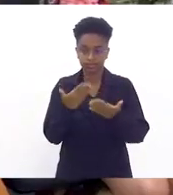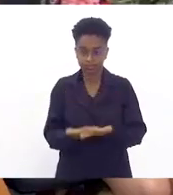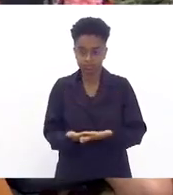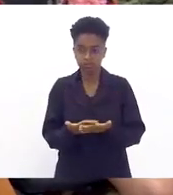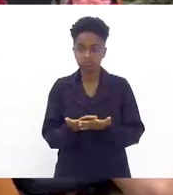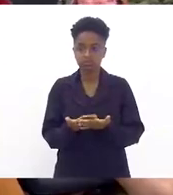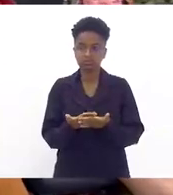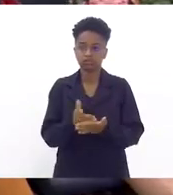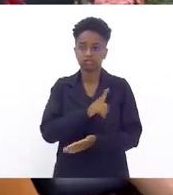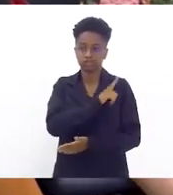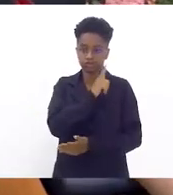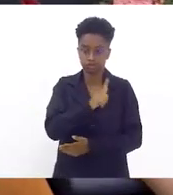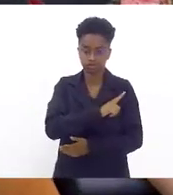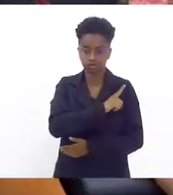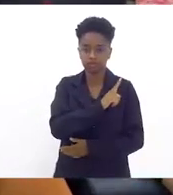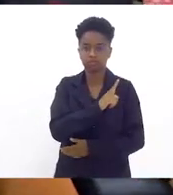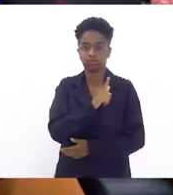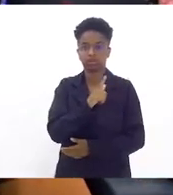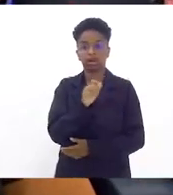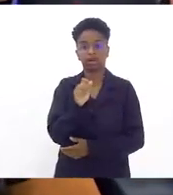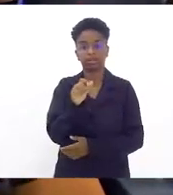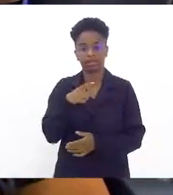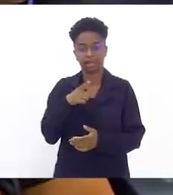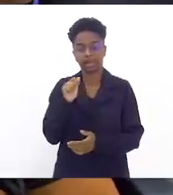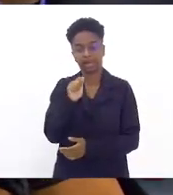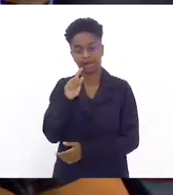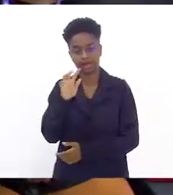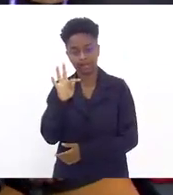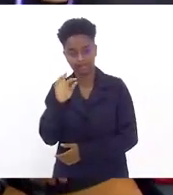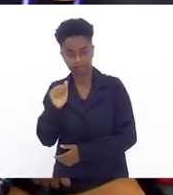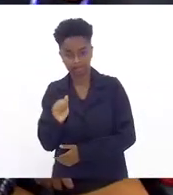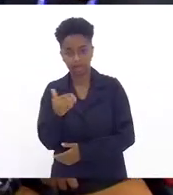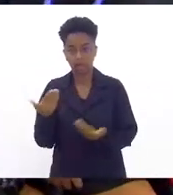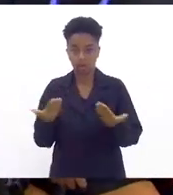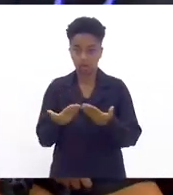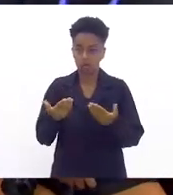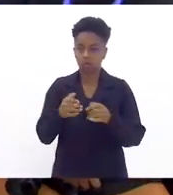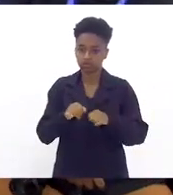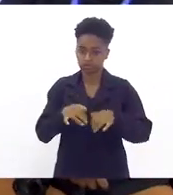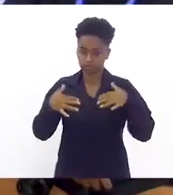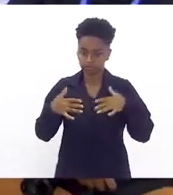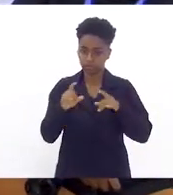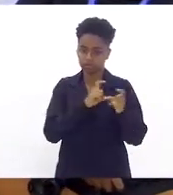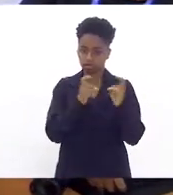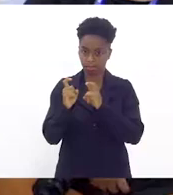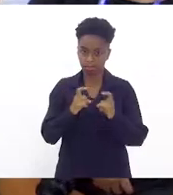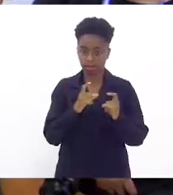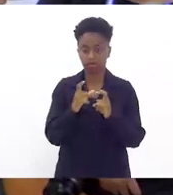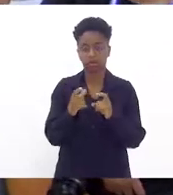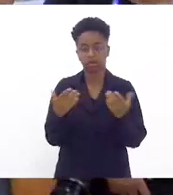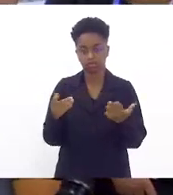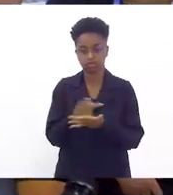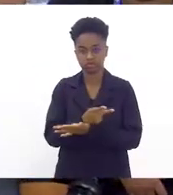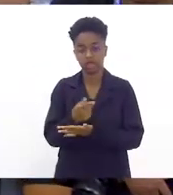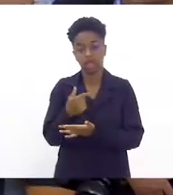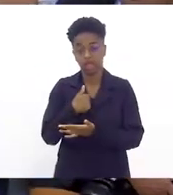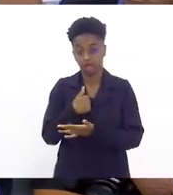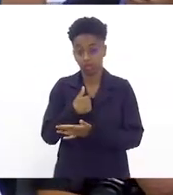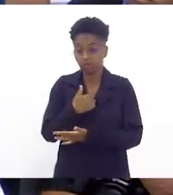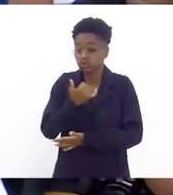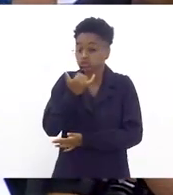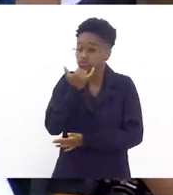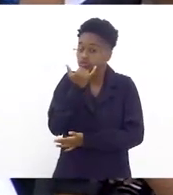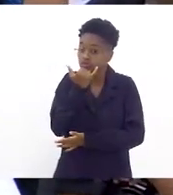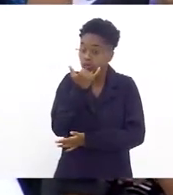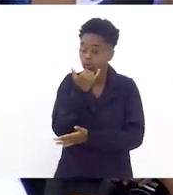para os gestores a ata da potente audiência pública que nós fizemos na tarde de hoje eu me desculpo